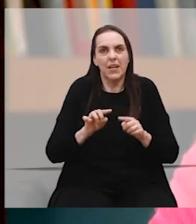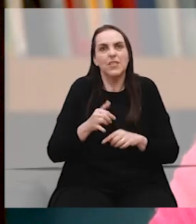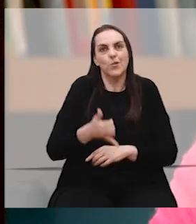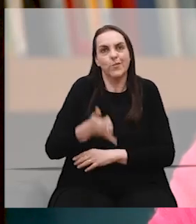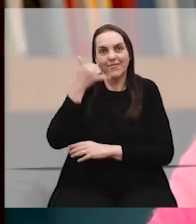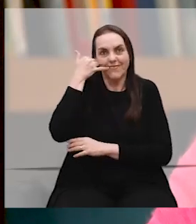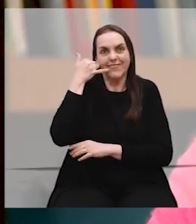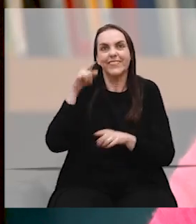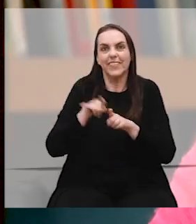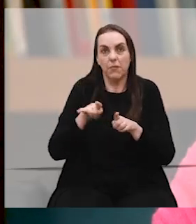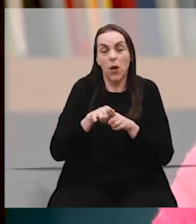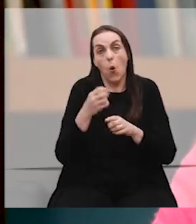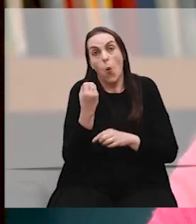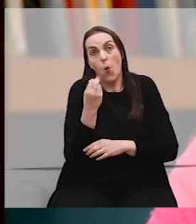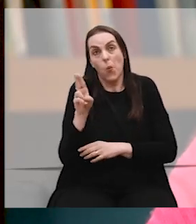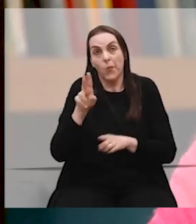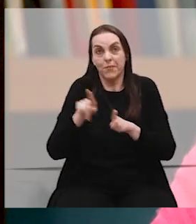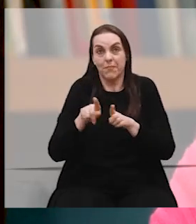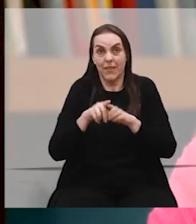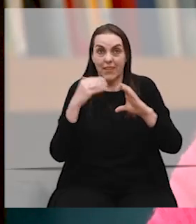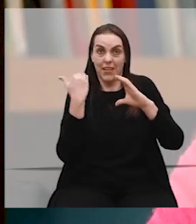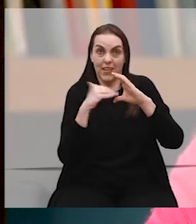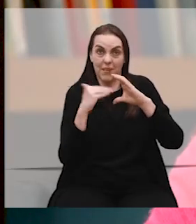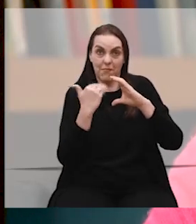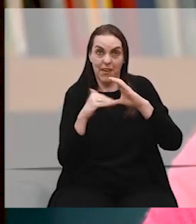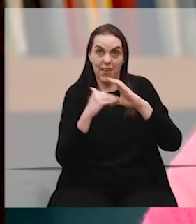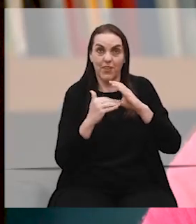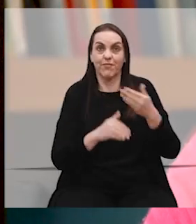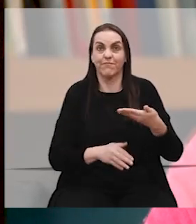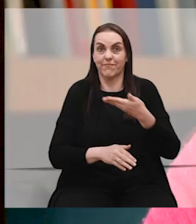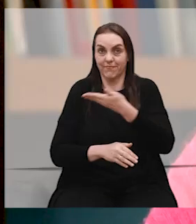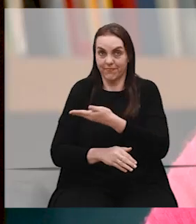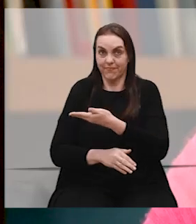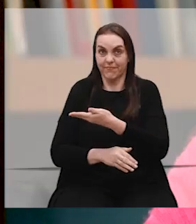aplicativo, mas eu atendo o telefone ou também, se quiser, pelo e-mail